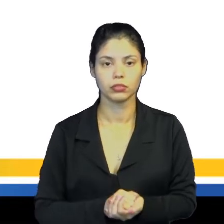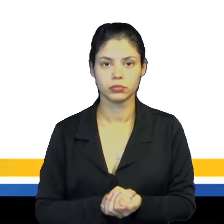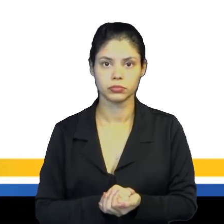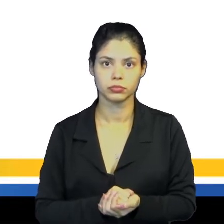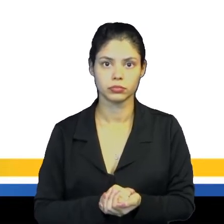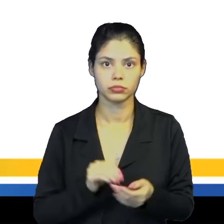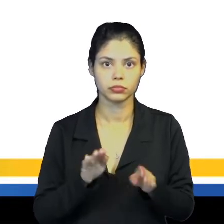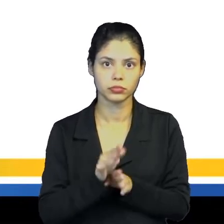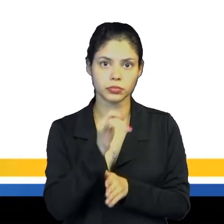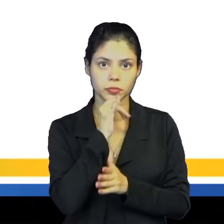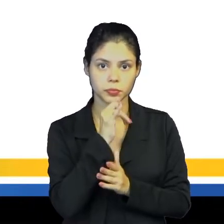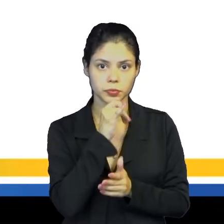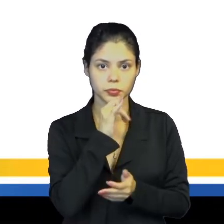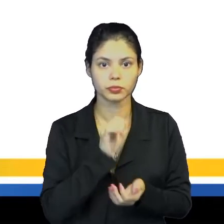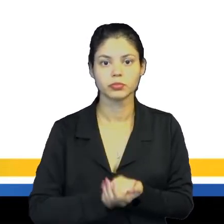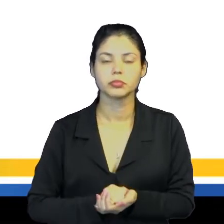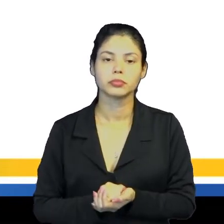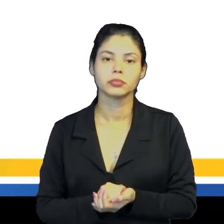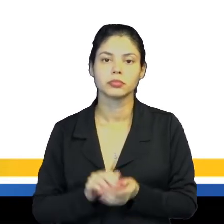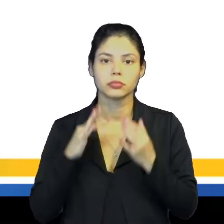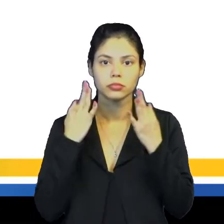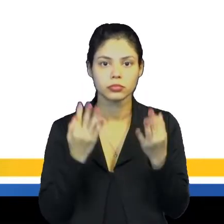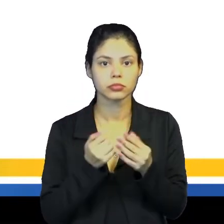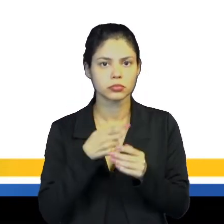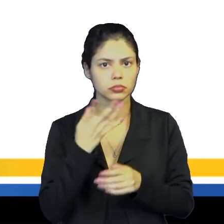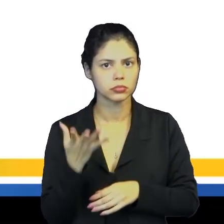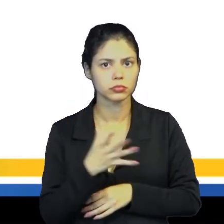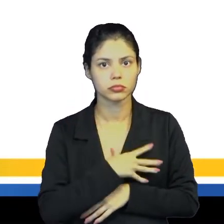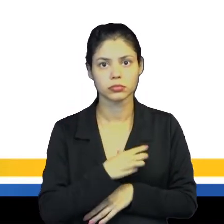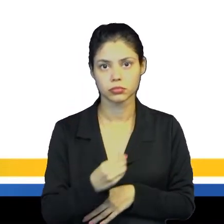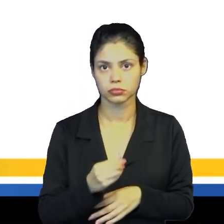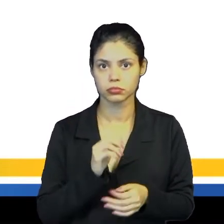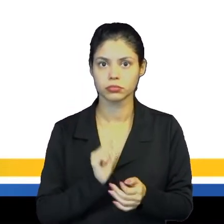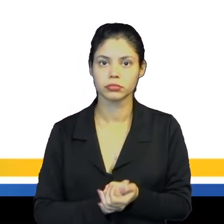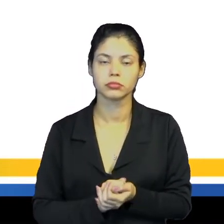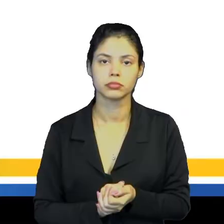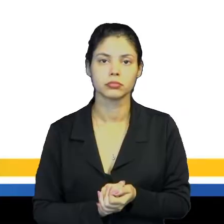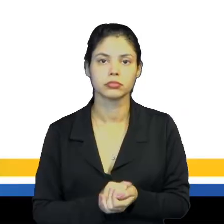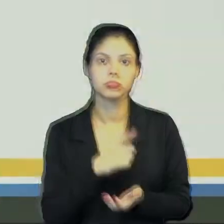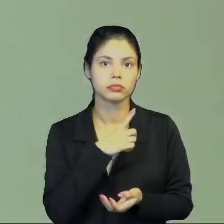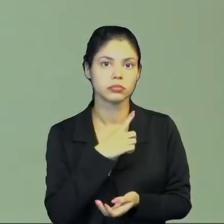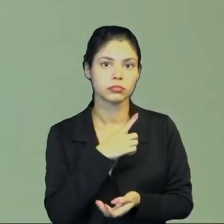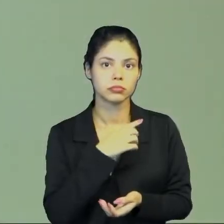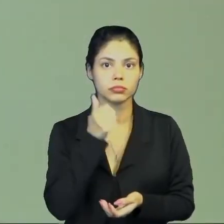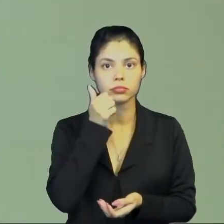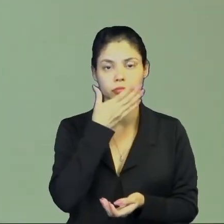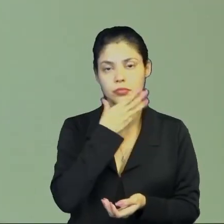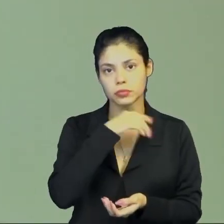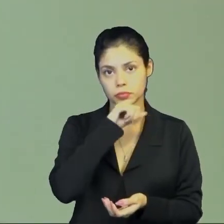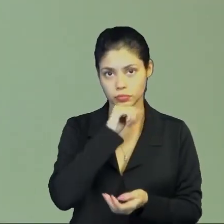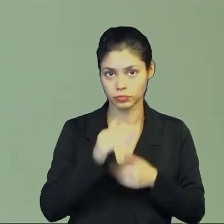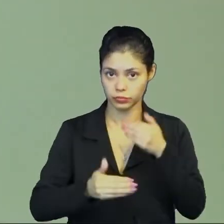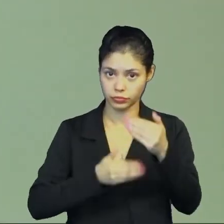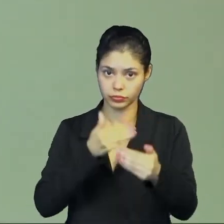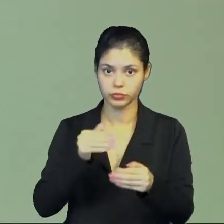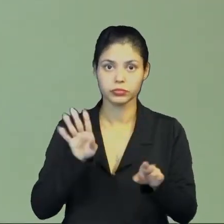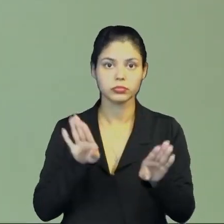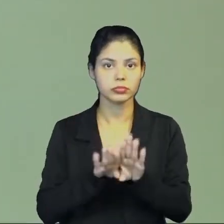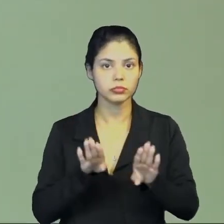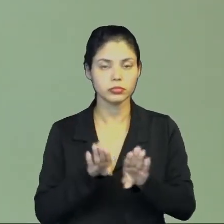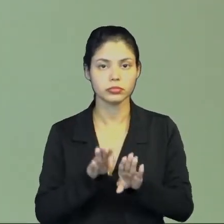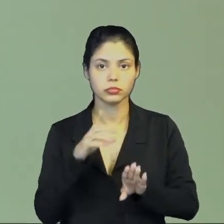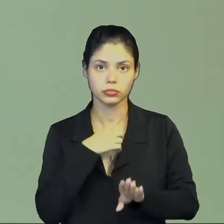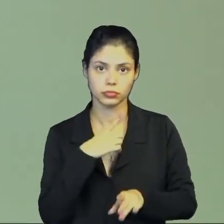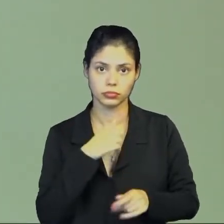espermatozoide. Por exemplo, uma família que já tem uma boa quantidade de filhos, né? E aí o pai ele pode fazer esse processo de